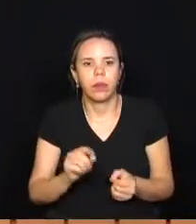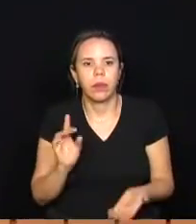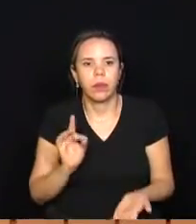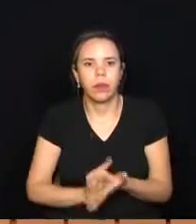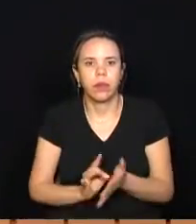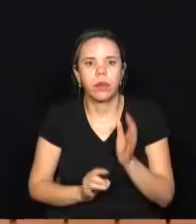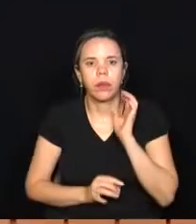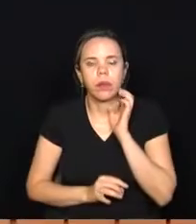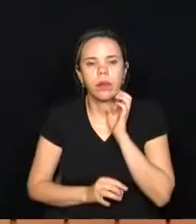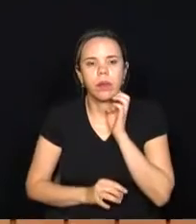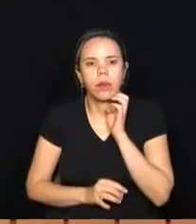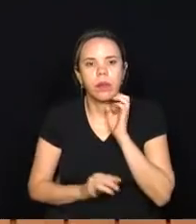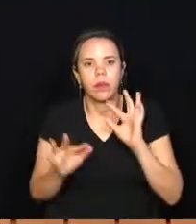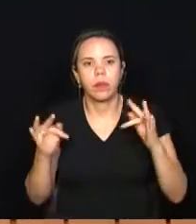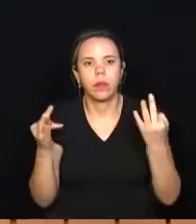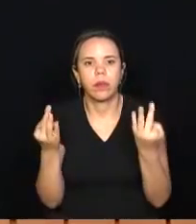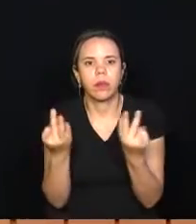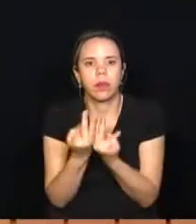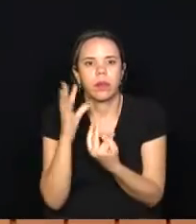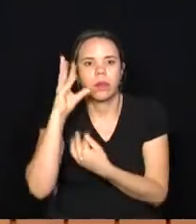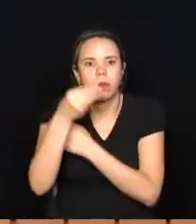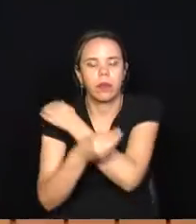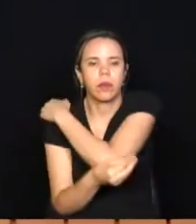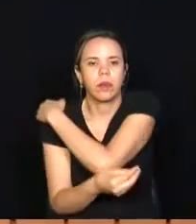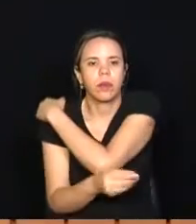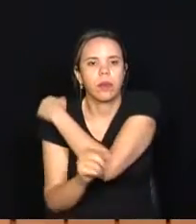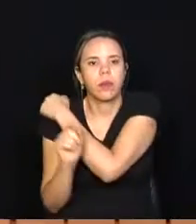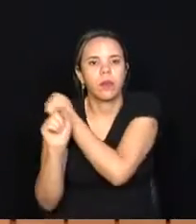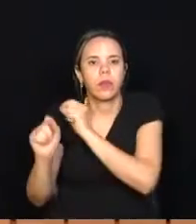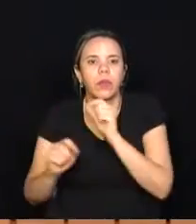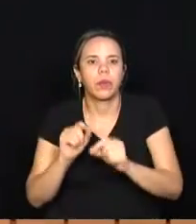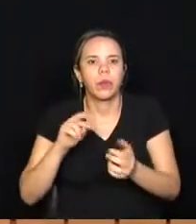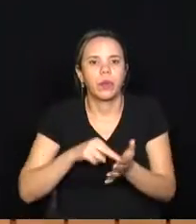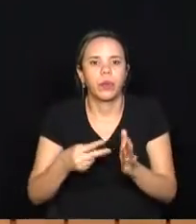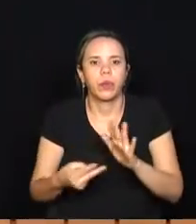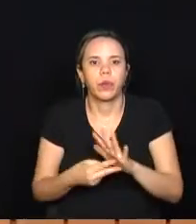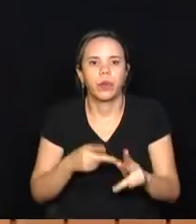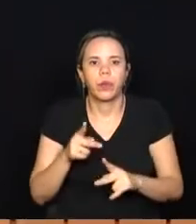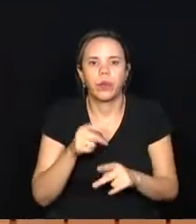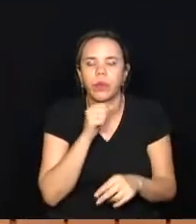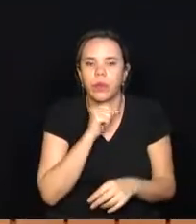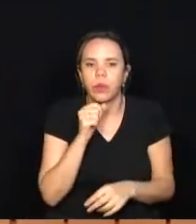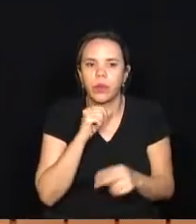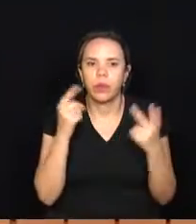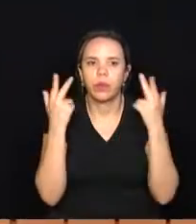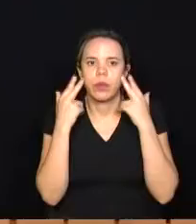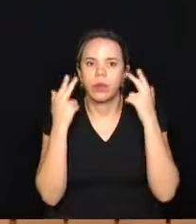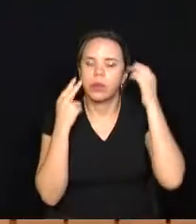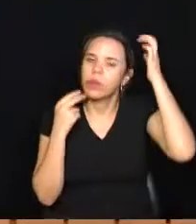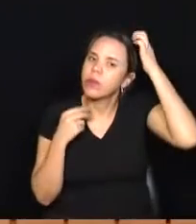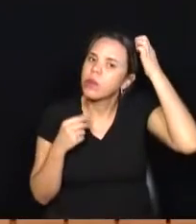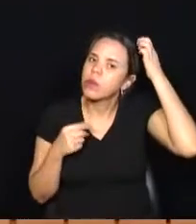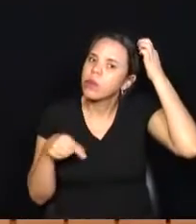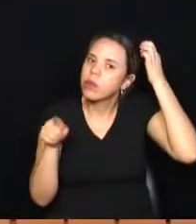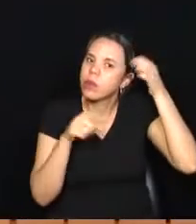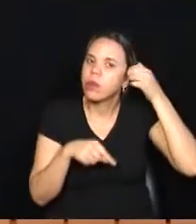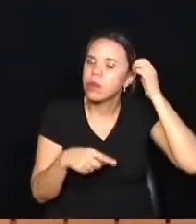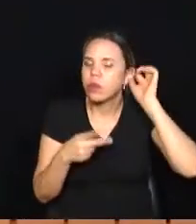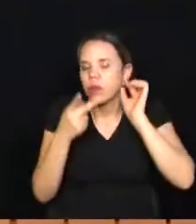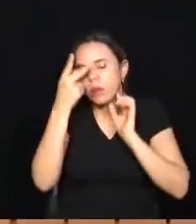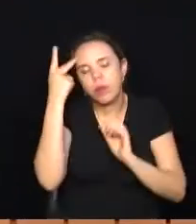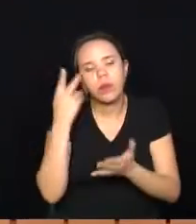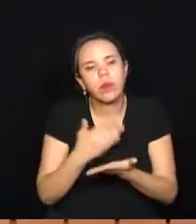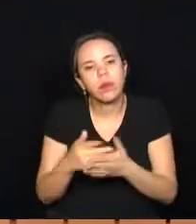realmente a família entender o que é um idoso, porque normalmente o idoso começou a